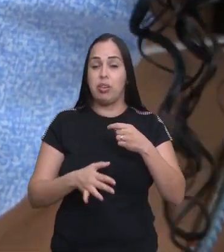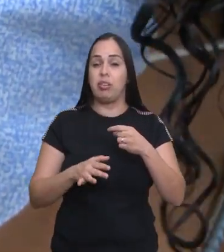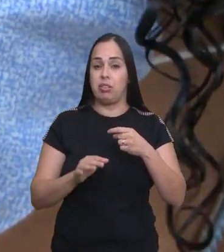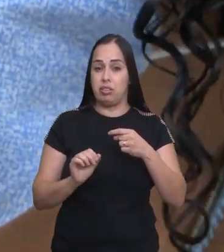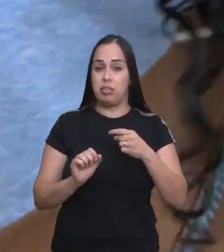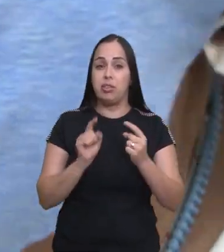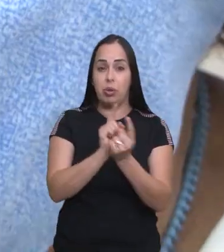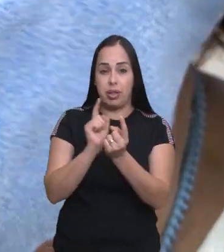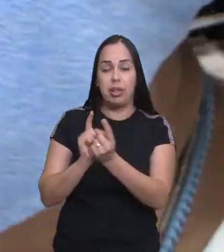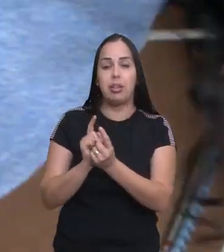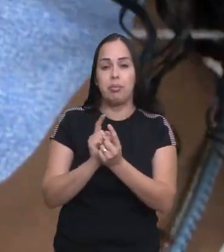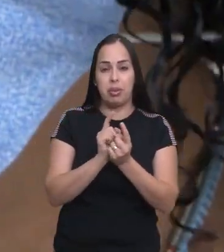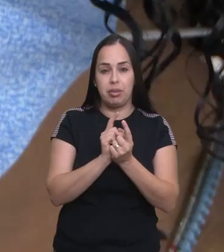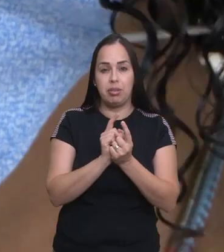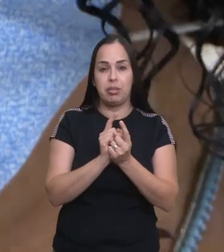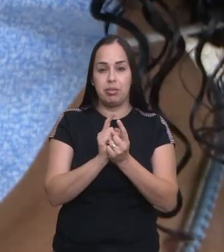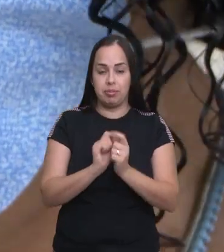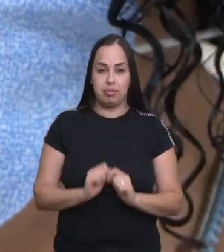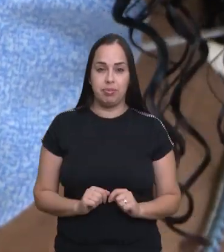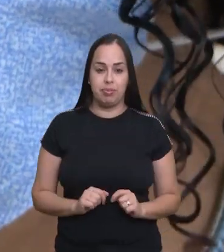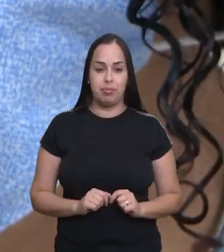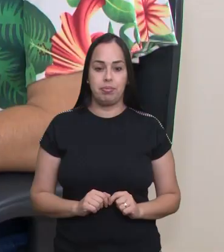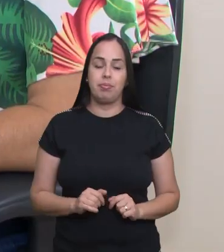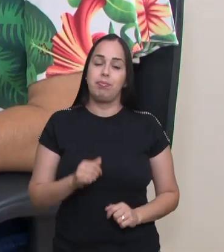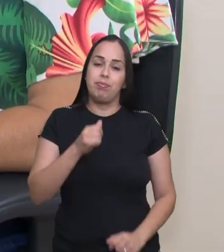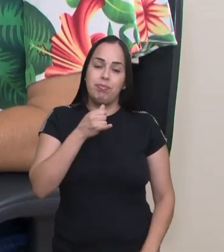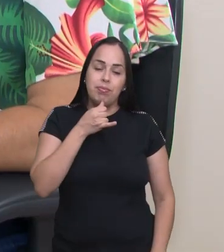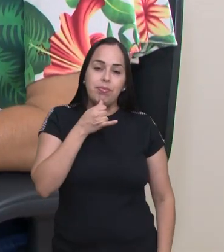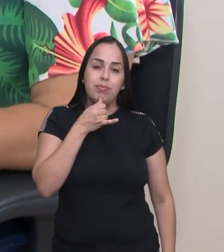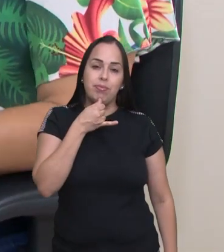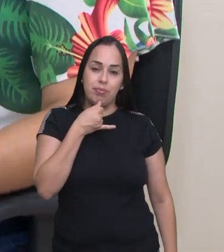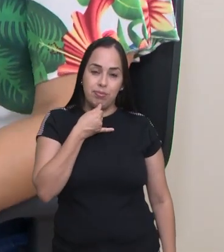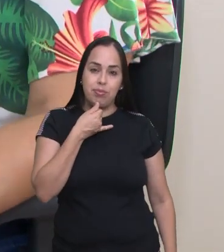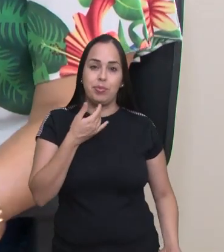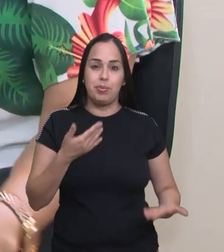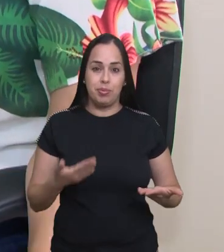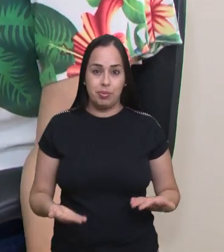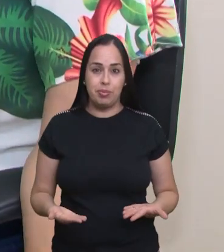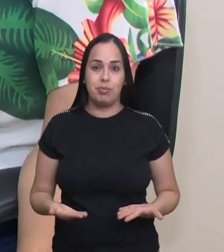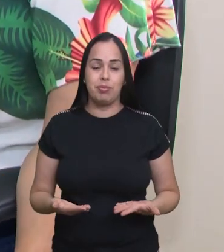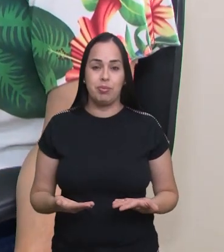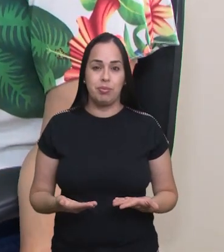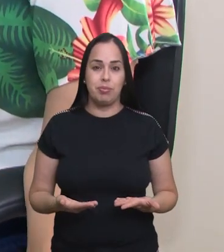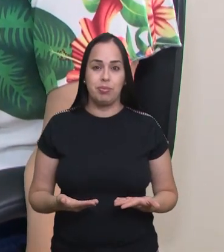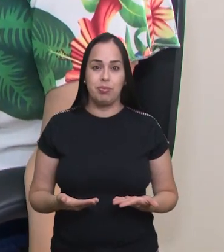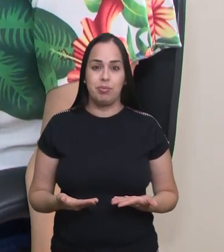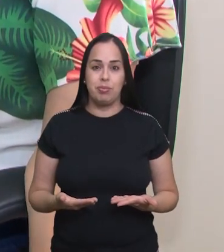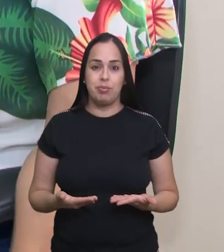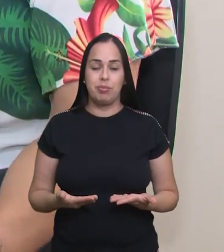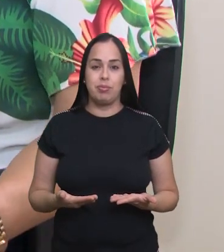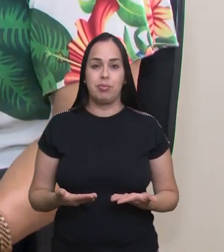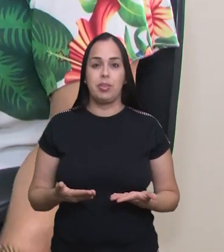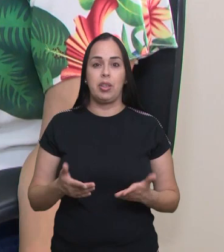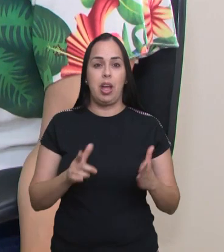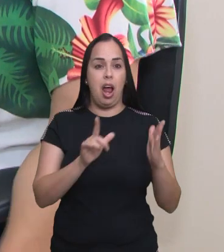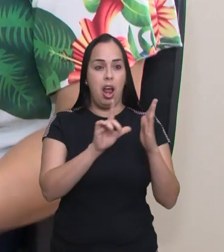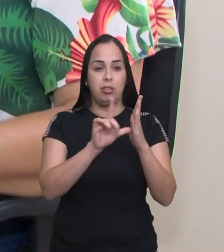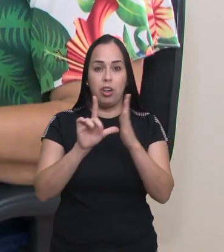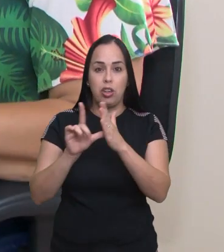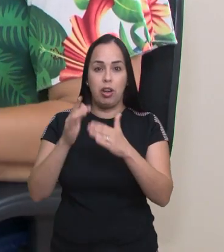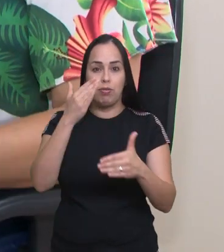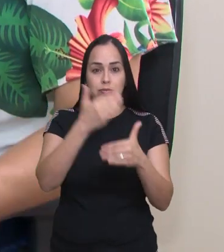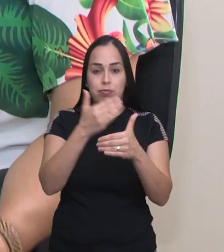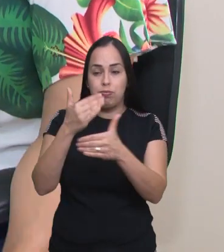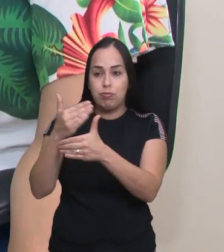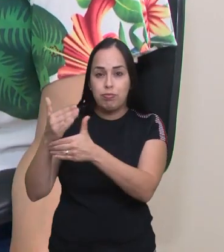de ocorrências envolvendo crianças e jovens. Felizmente, com o não funcionamento do